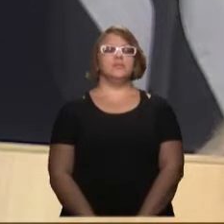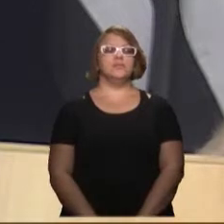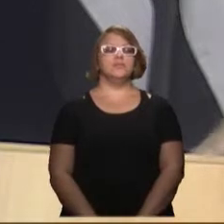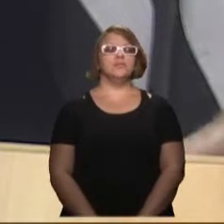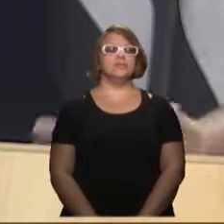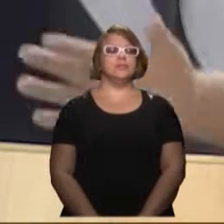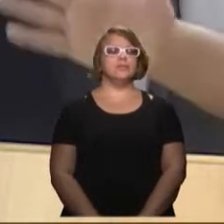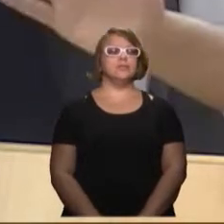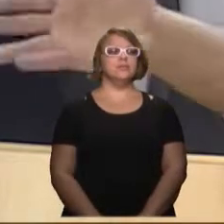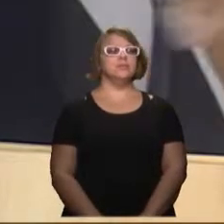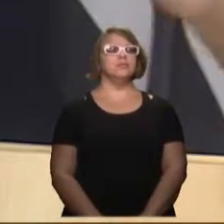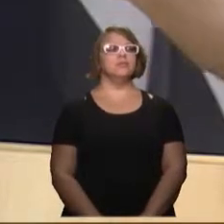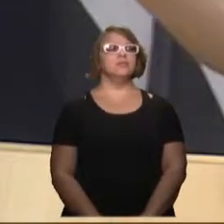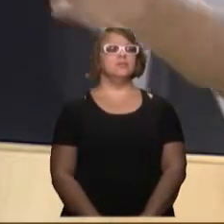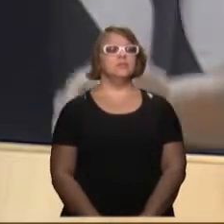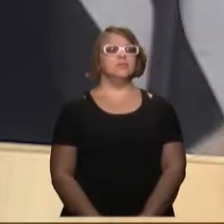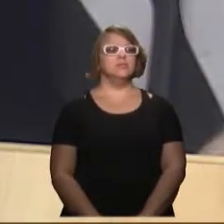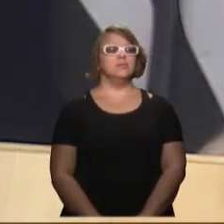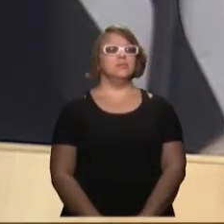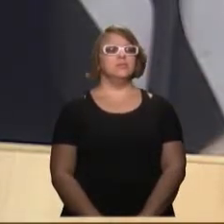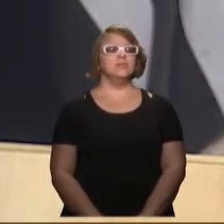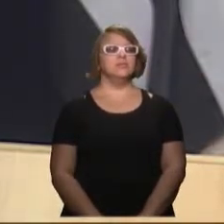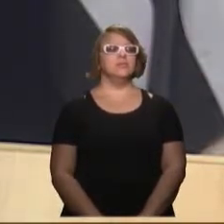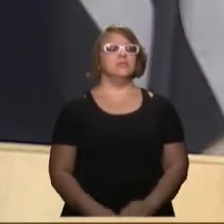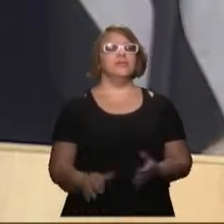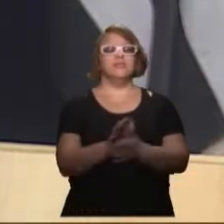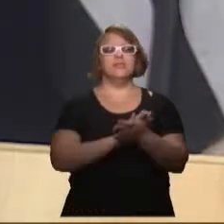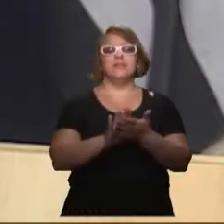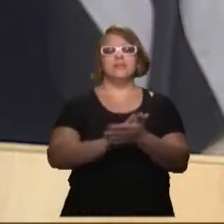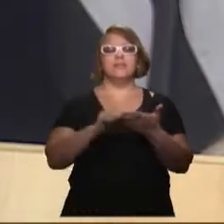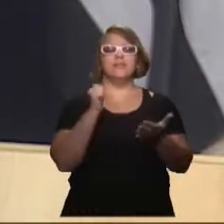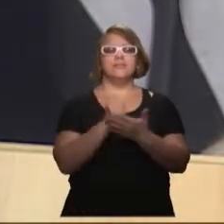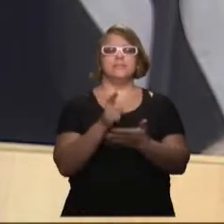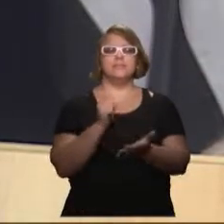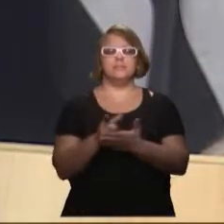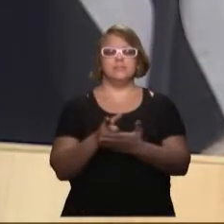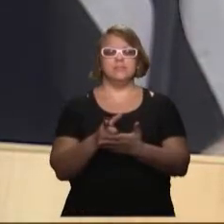sabe, a isenção de taxa.